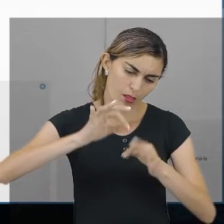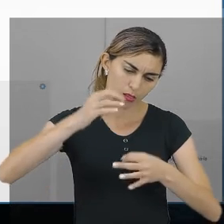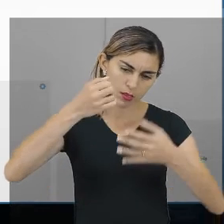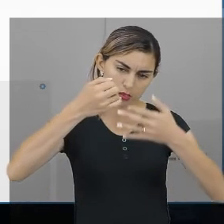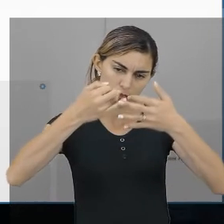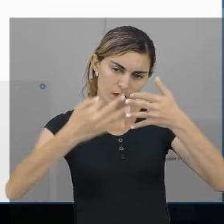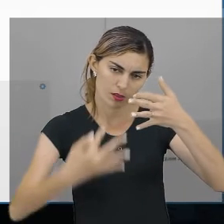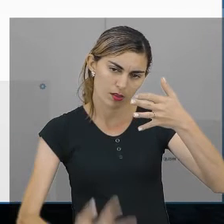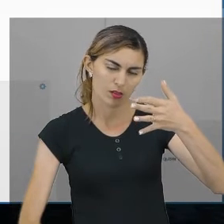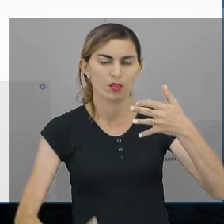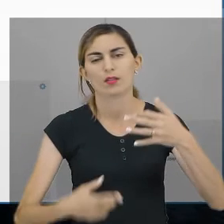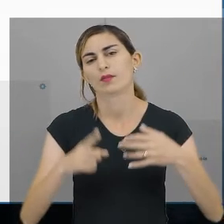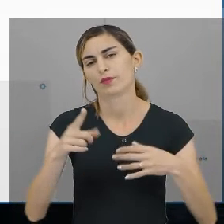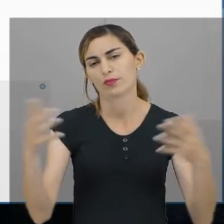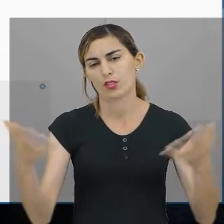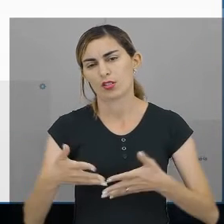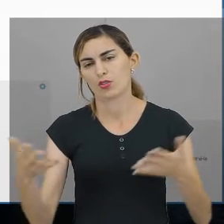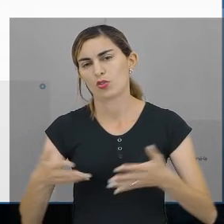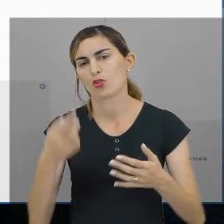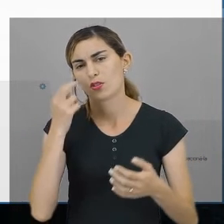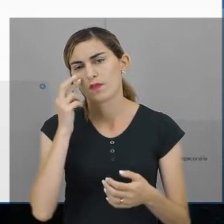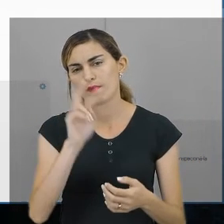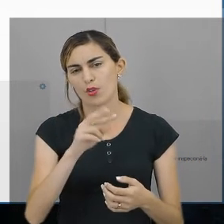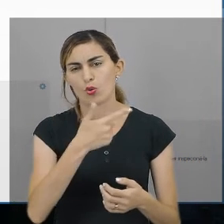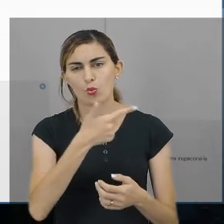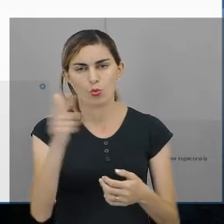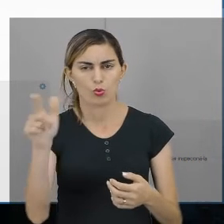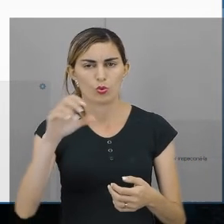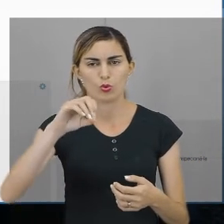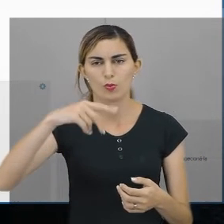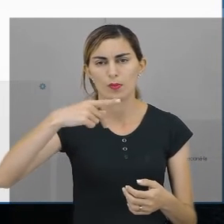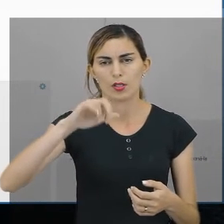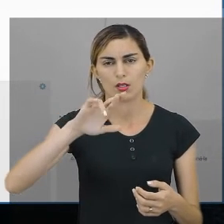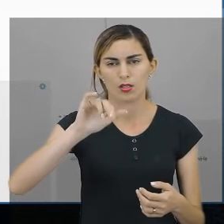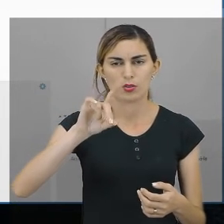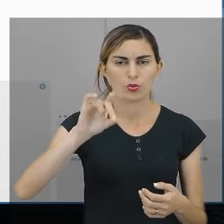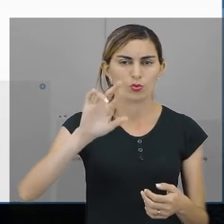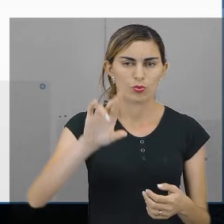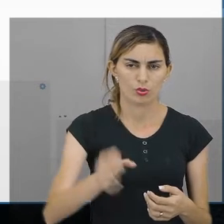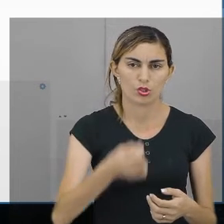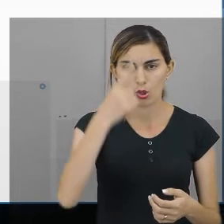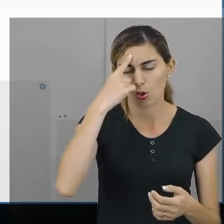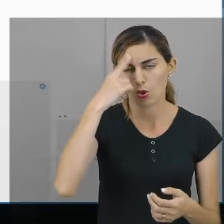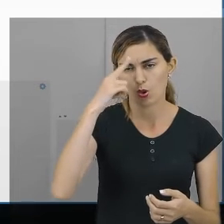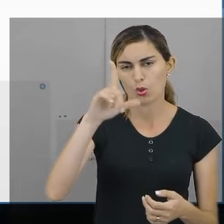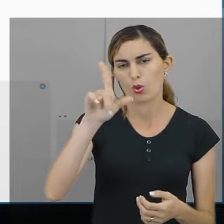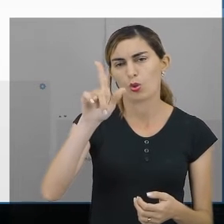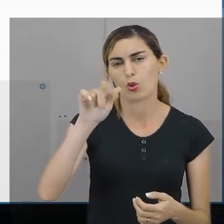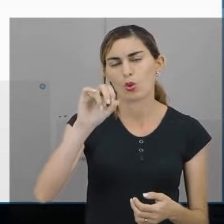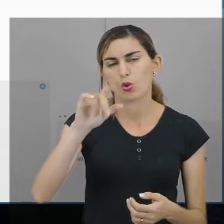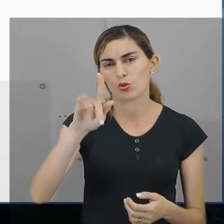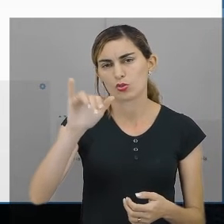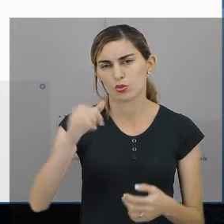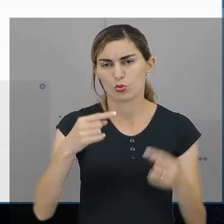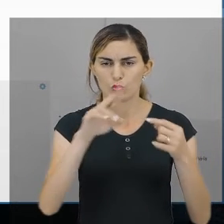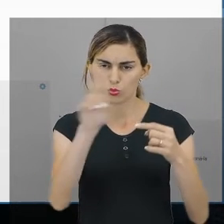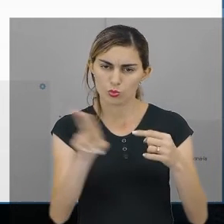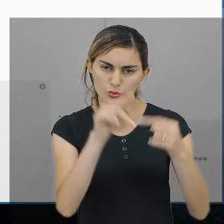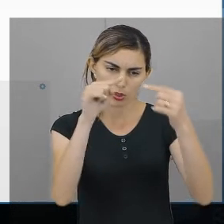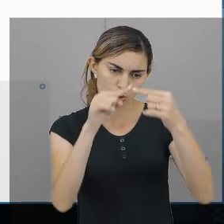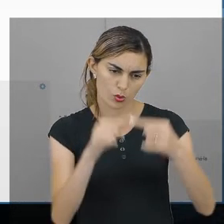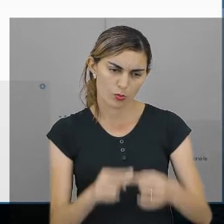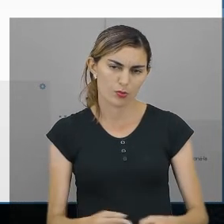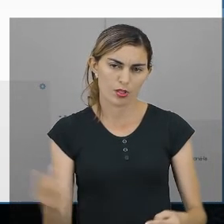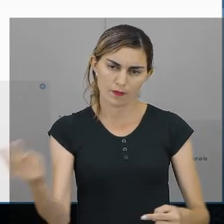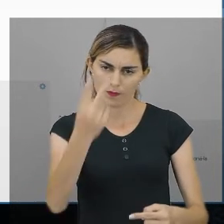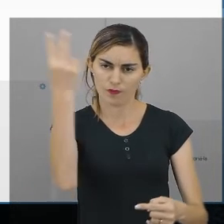aprofundar. E agora, vamos ver outro tipo de operadores. Os operadores lógicos, que são usados para combinar valores do tipo